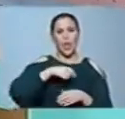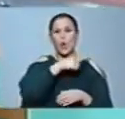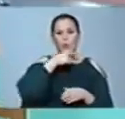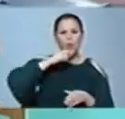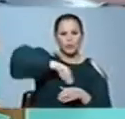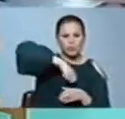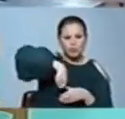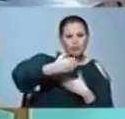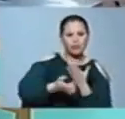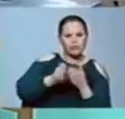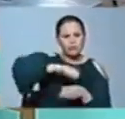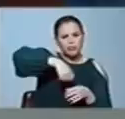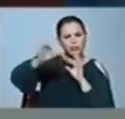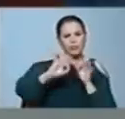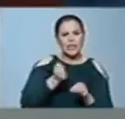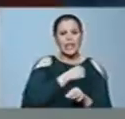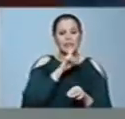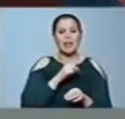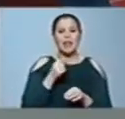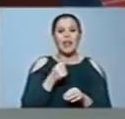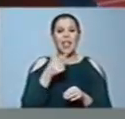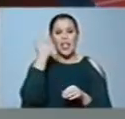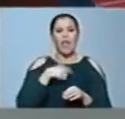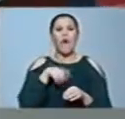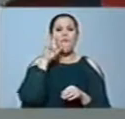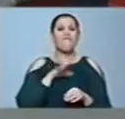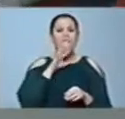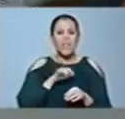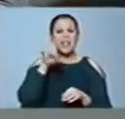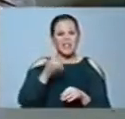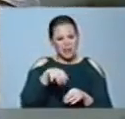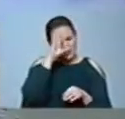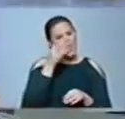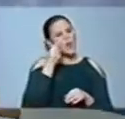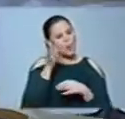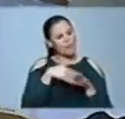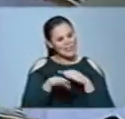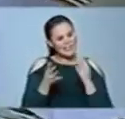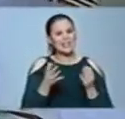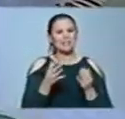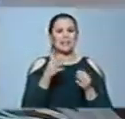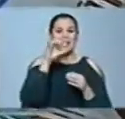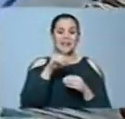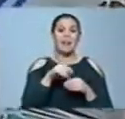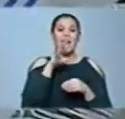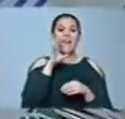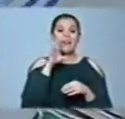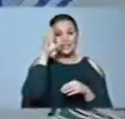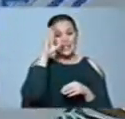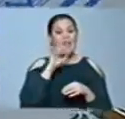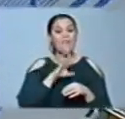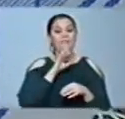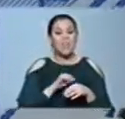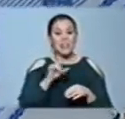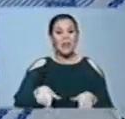casa faz tudo entregue em 2005 as filhas op então as suas filhas quando trago meus